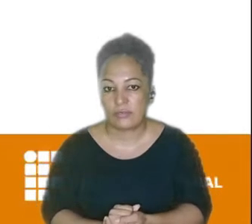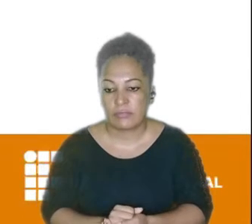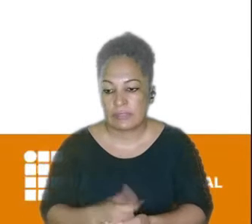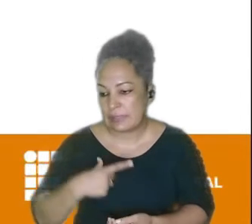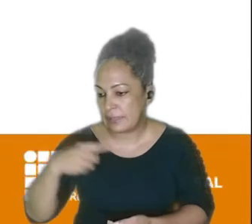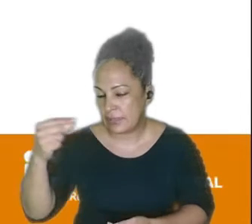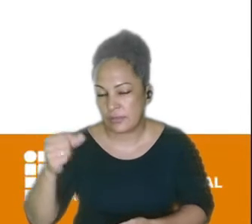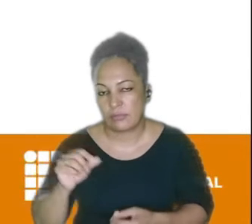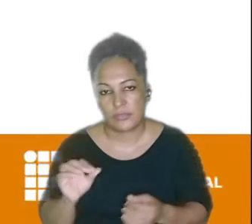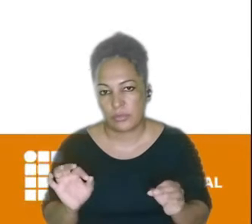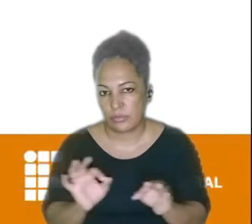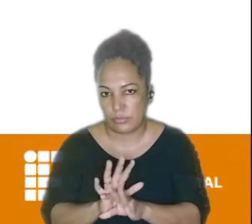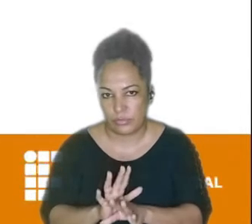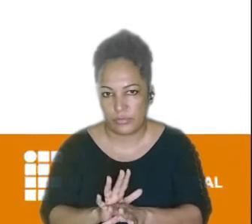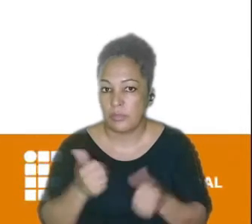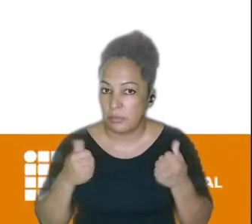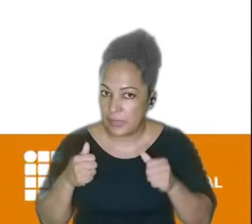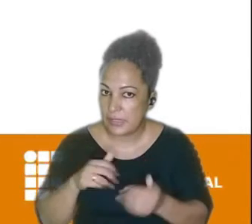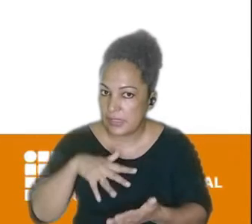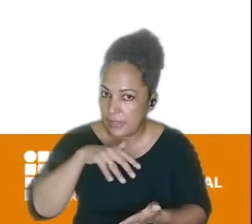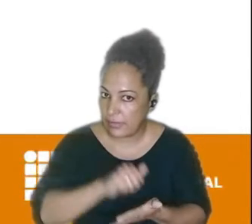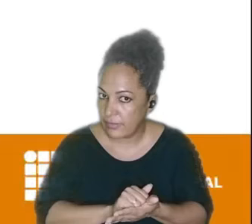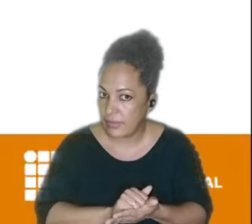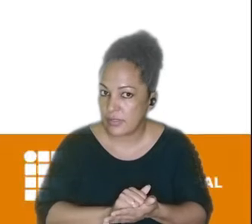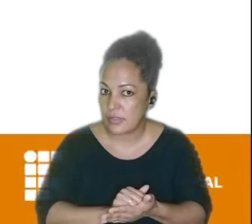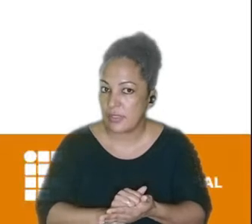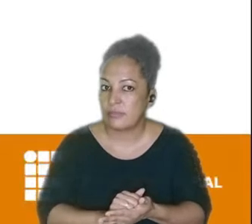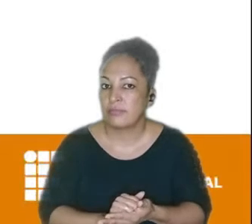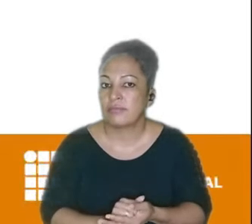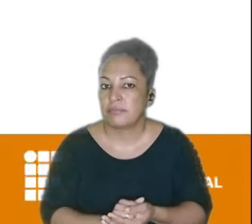de saída, horário de chegada, enfim. Então, isso tem que ser